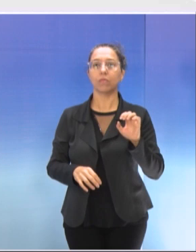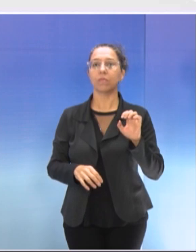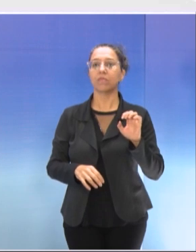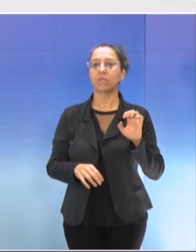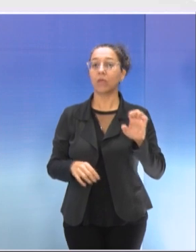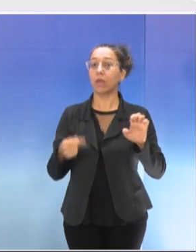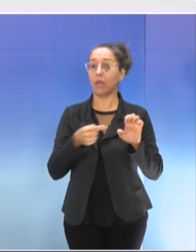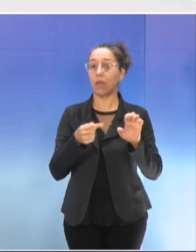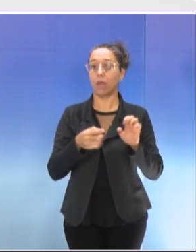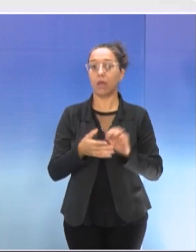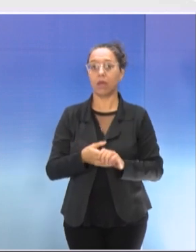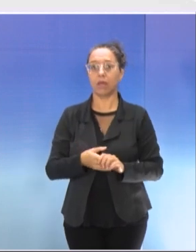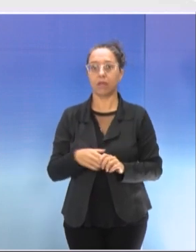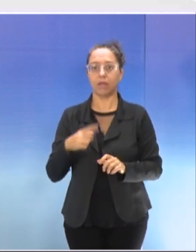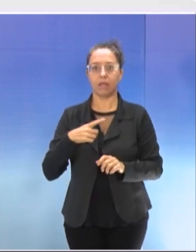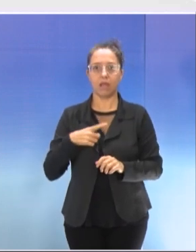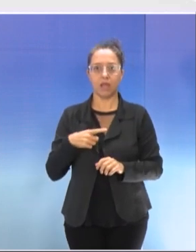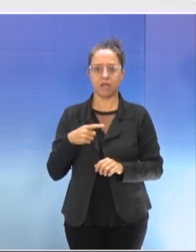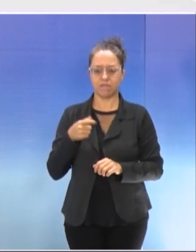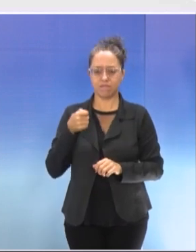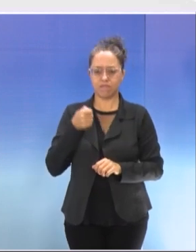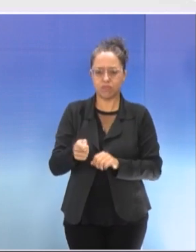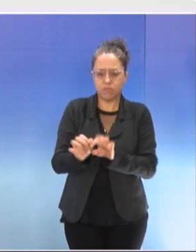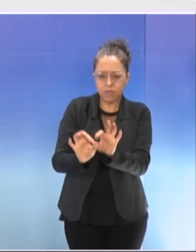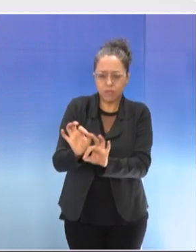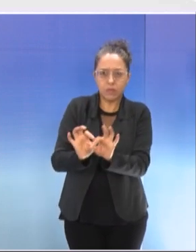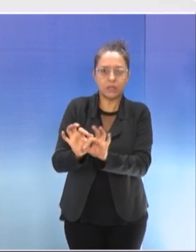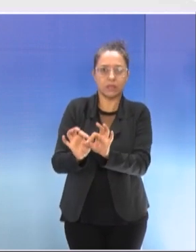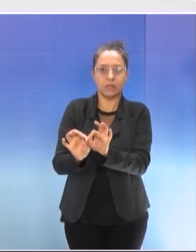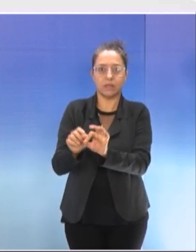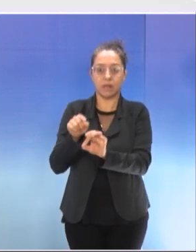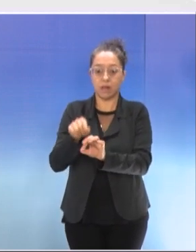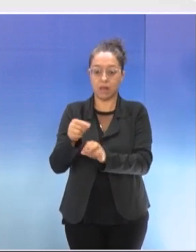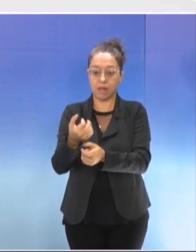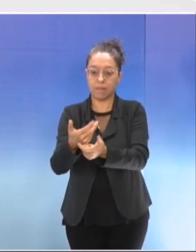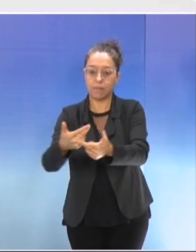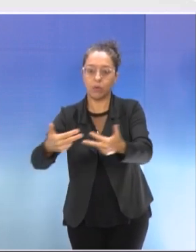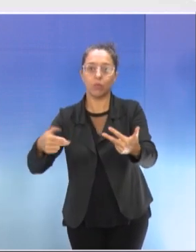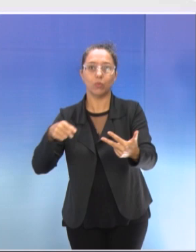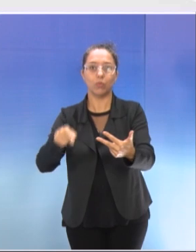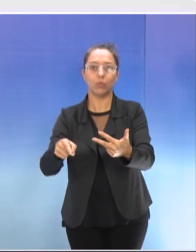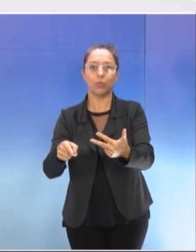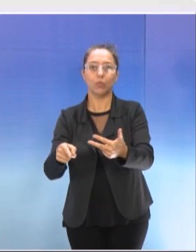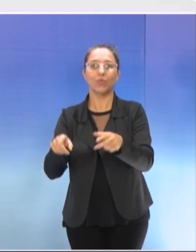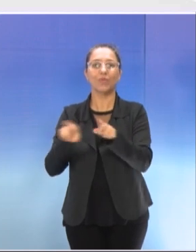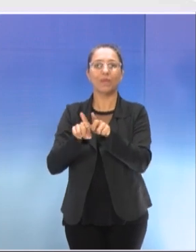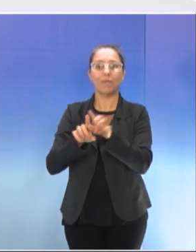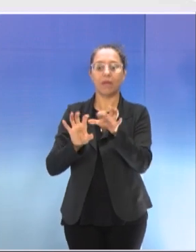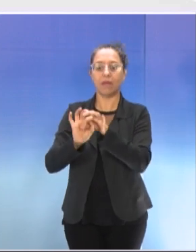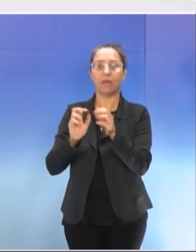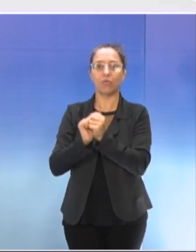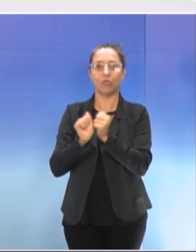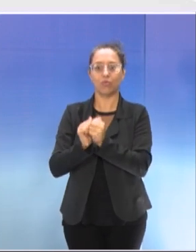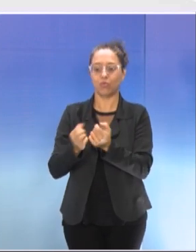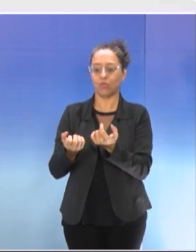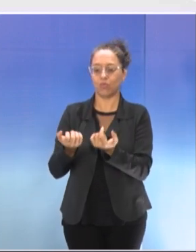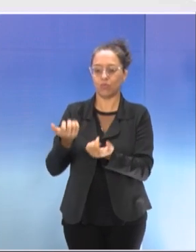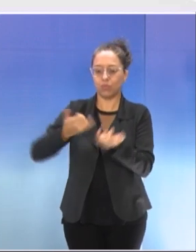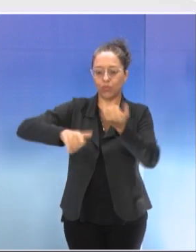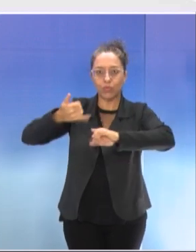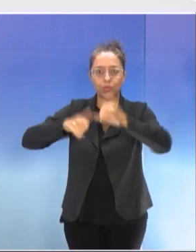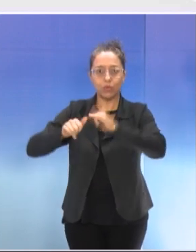da volatilidade do solvente pela adição de produto. E, pressão gerada pela diferença